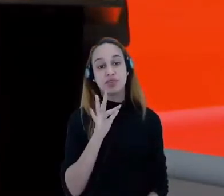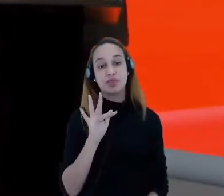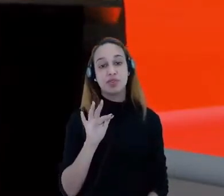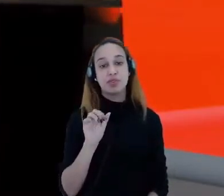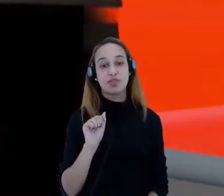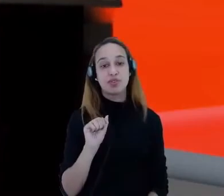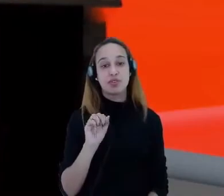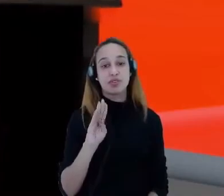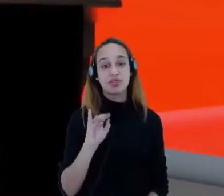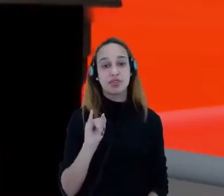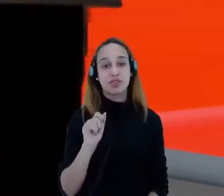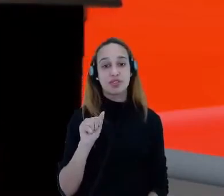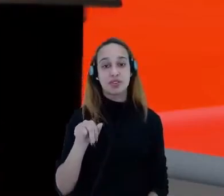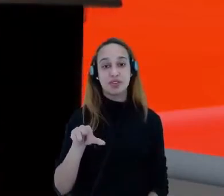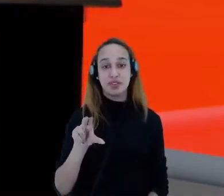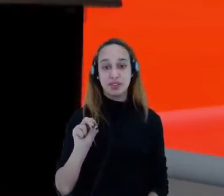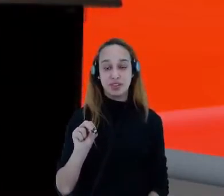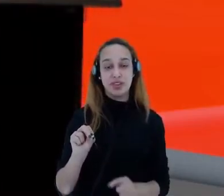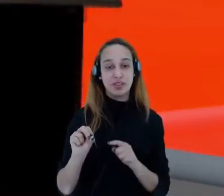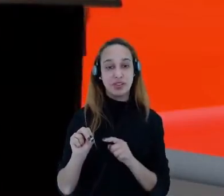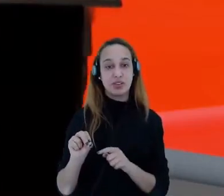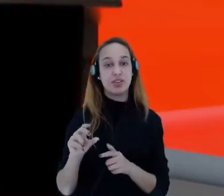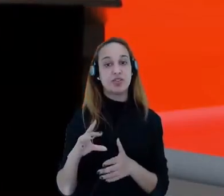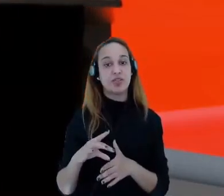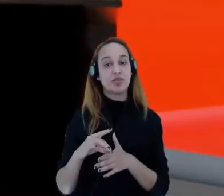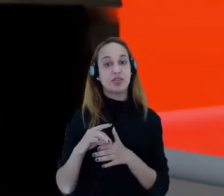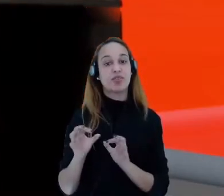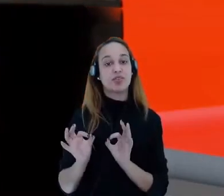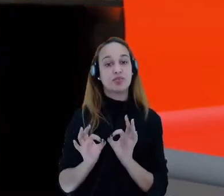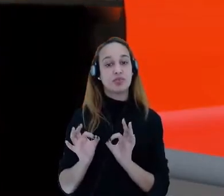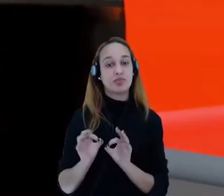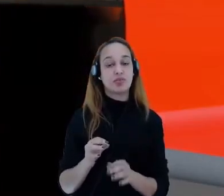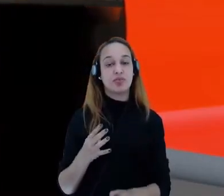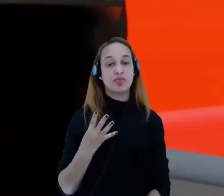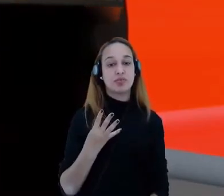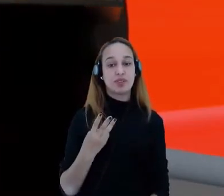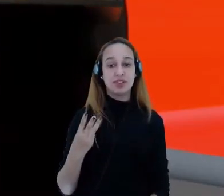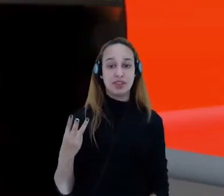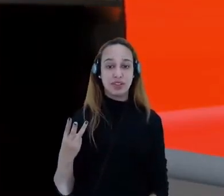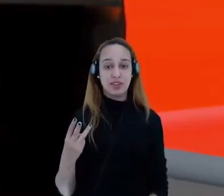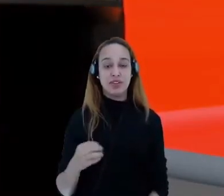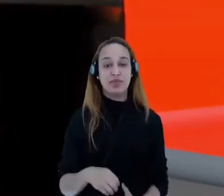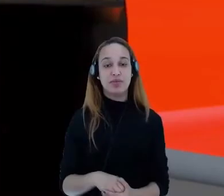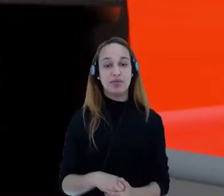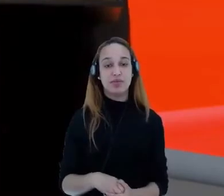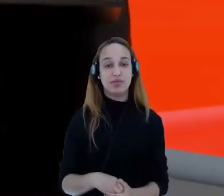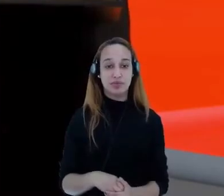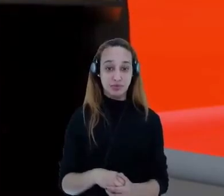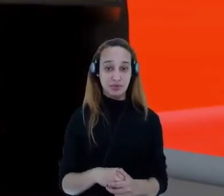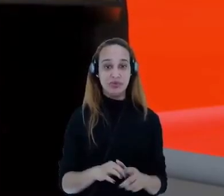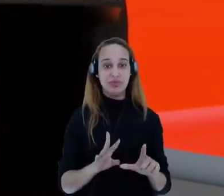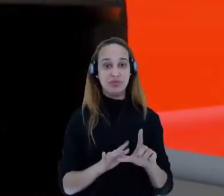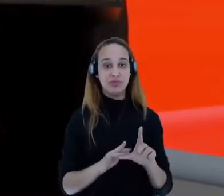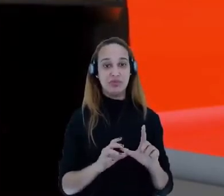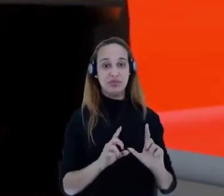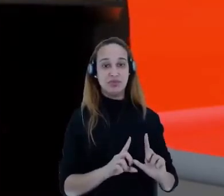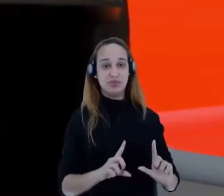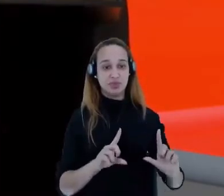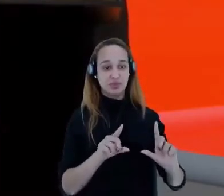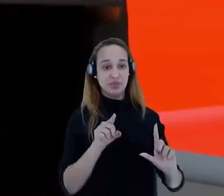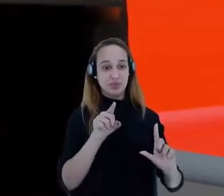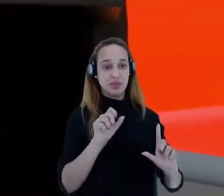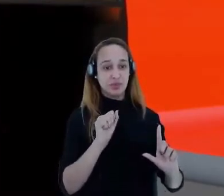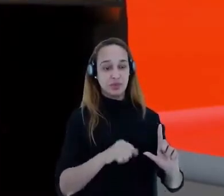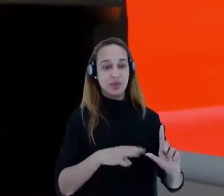Yassuda, que é o superintendente de produtos Analytics da B3, Brasil Bolsa Balcão. O QR Code na tela é para que vocês